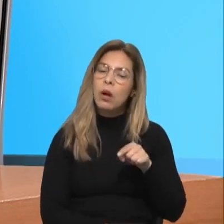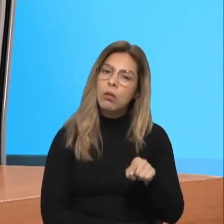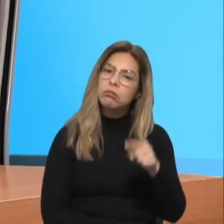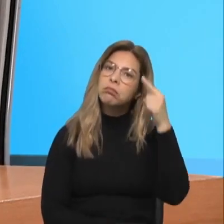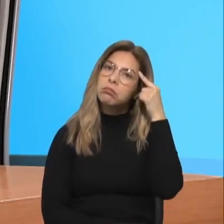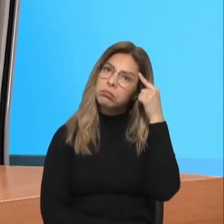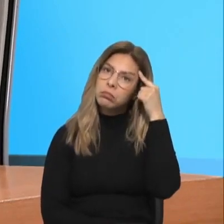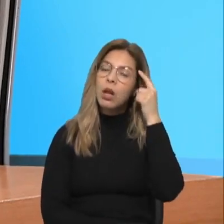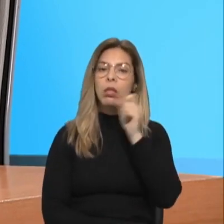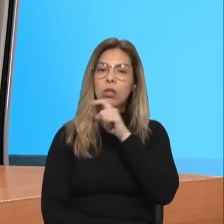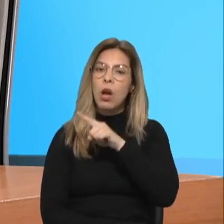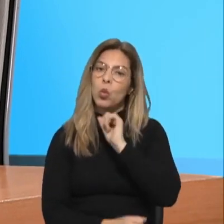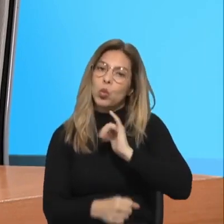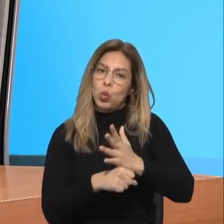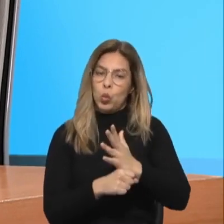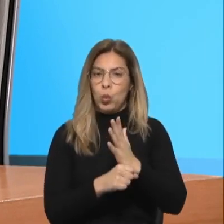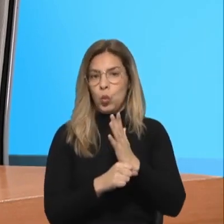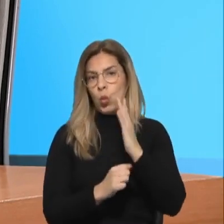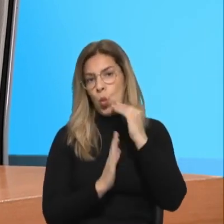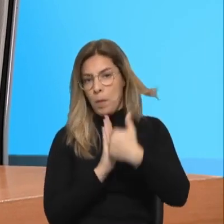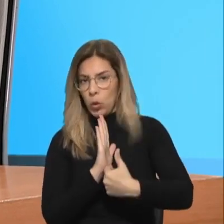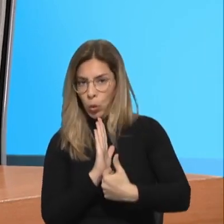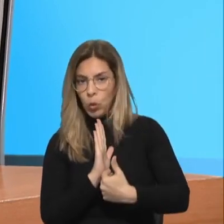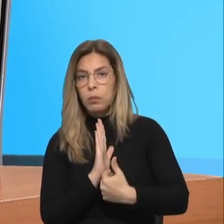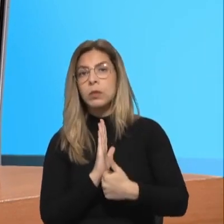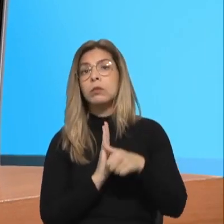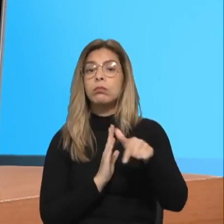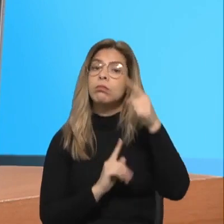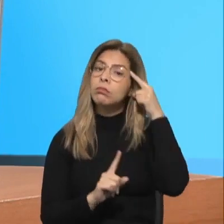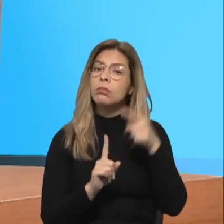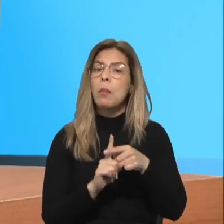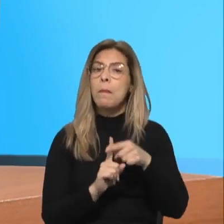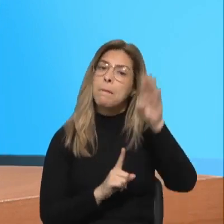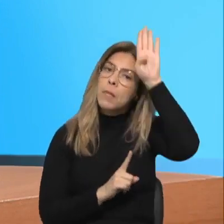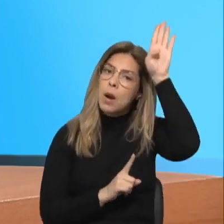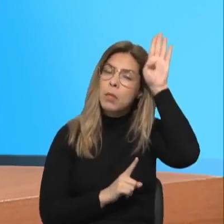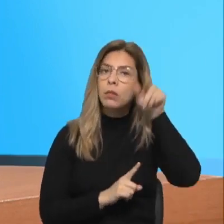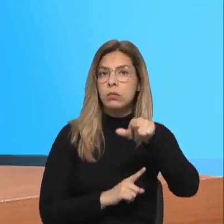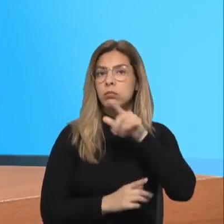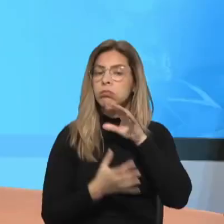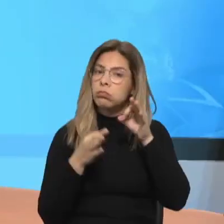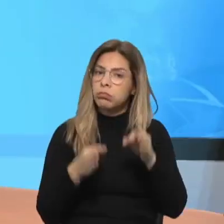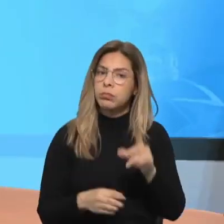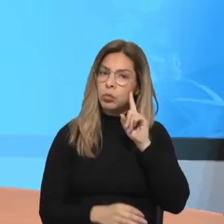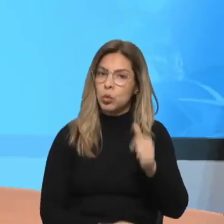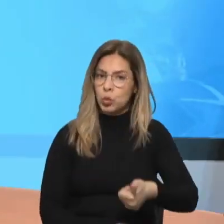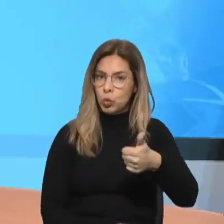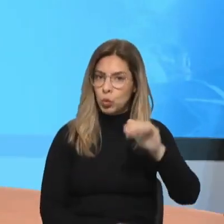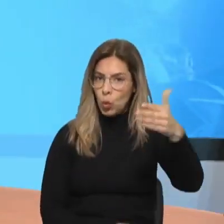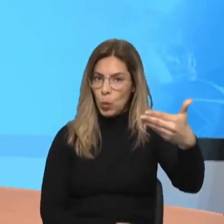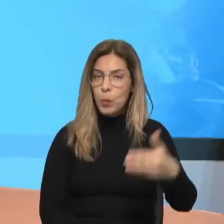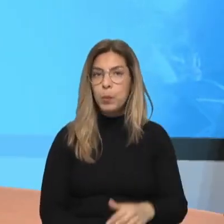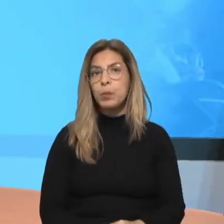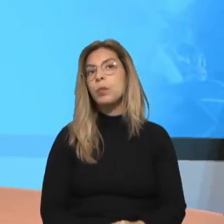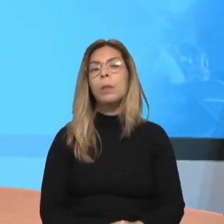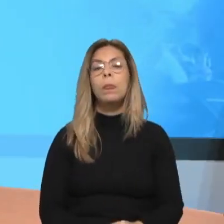outro documento. E isto é para o Papa Francisco um tema central. Sem dúvida. E, de facto, um processo que o Papa